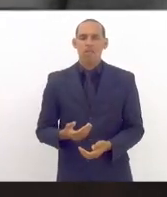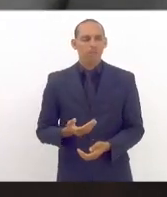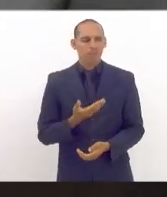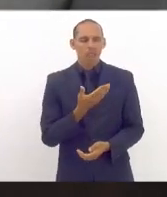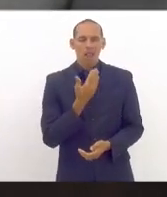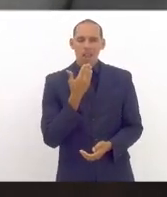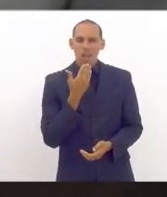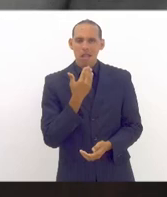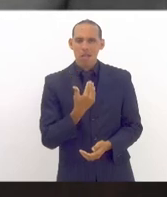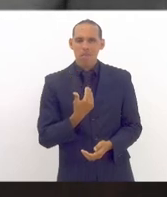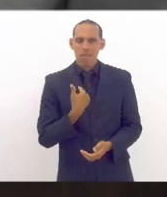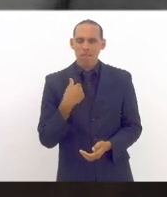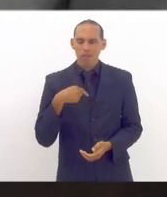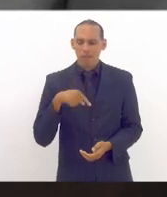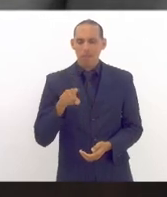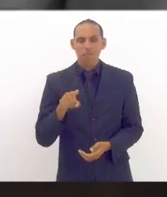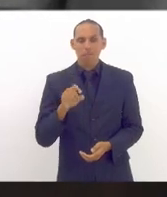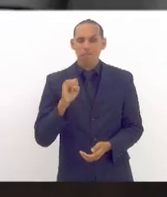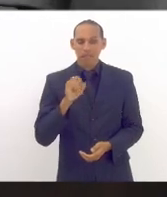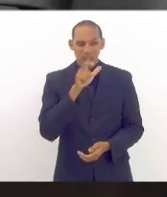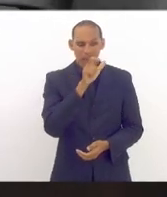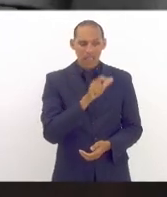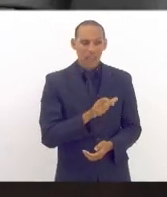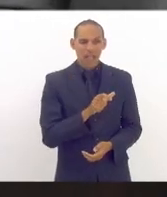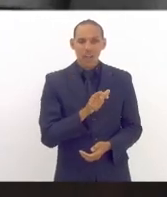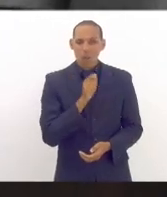a figura do André